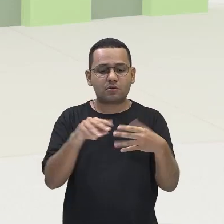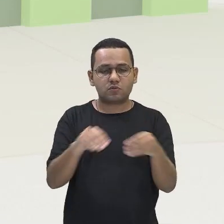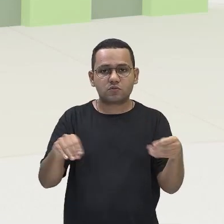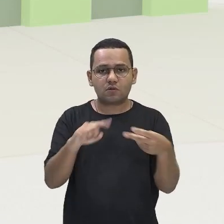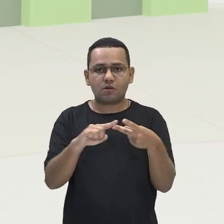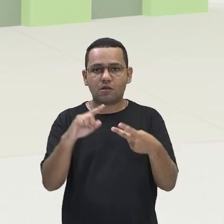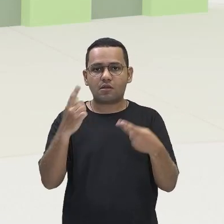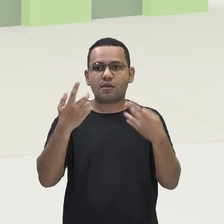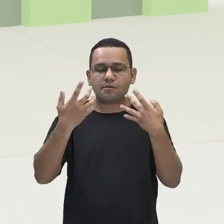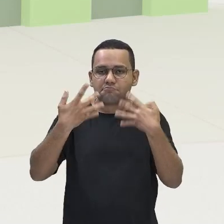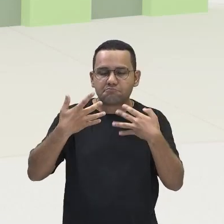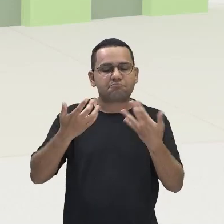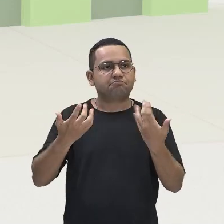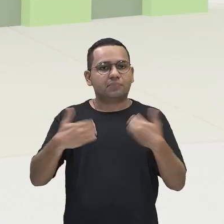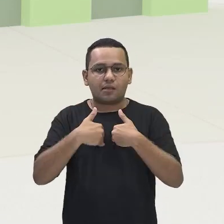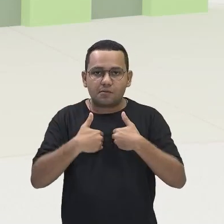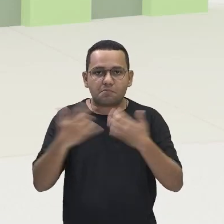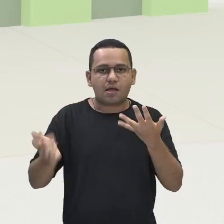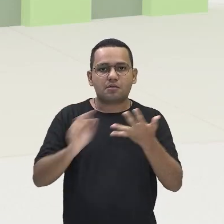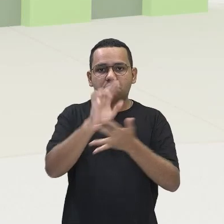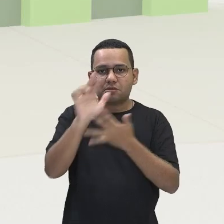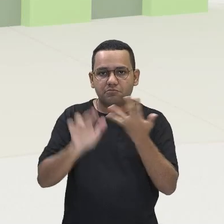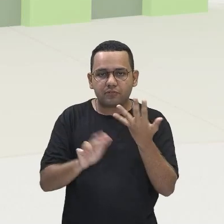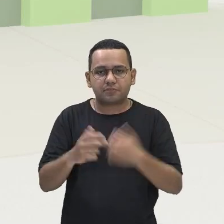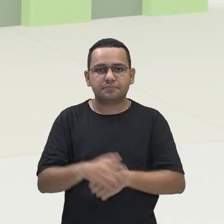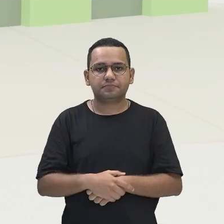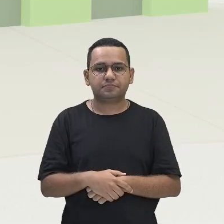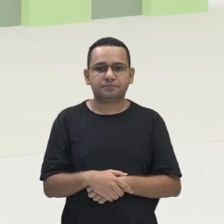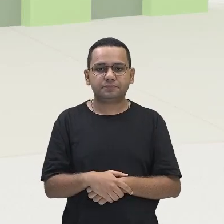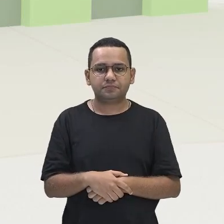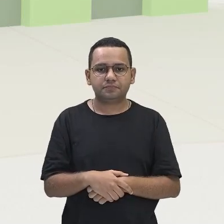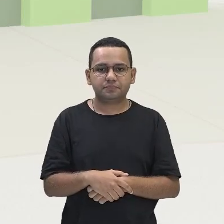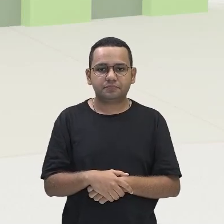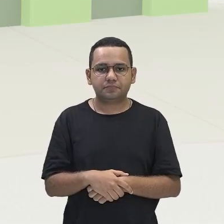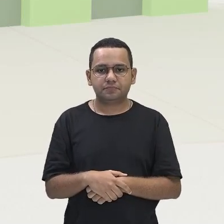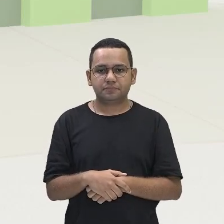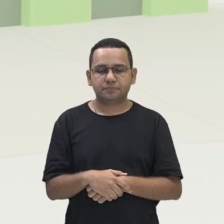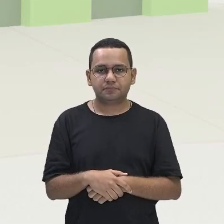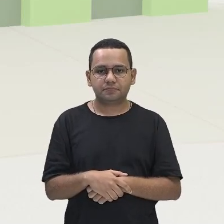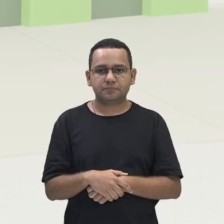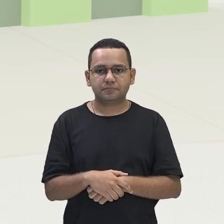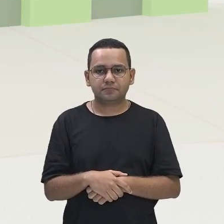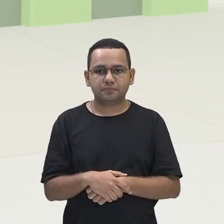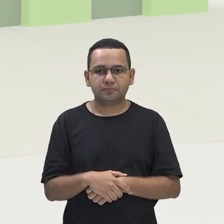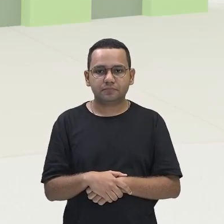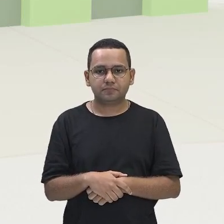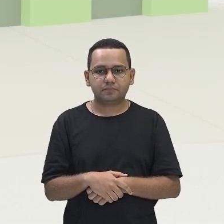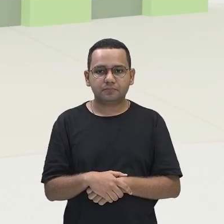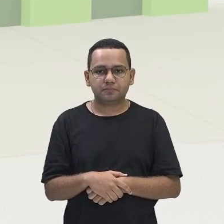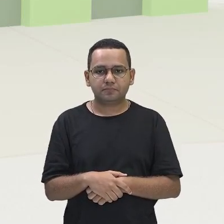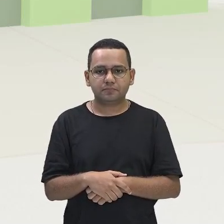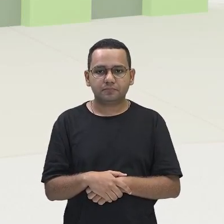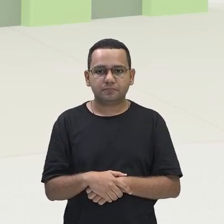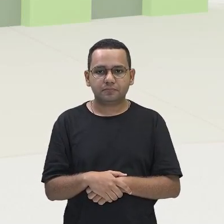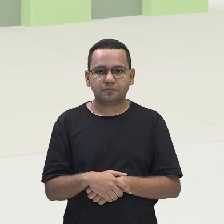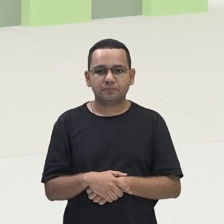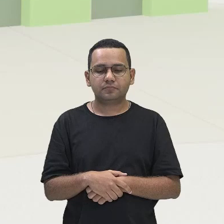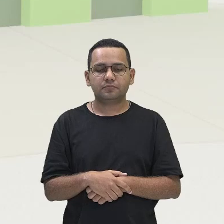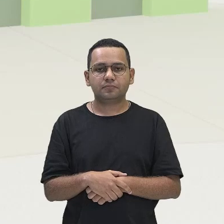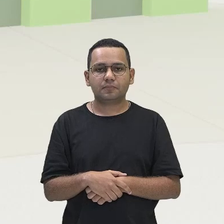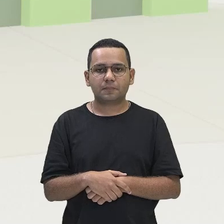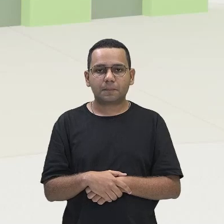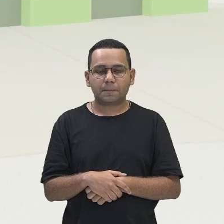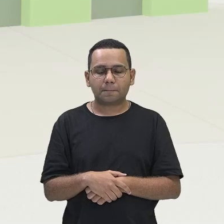os micro-organismos também, e do homem, do ser humano, né, com o próprio indivíduo, com